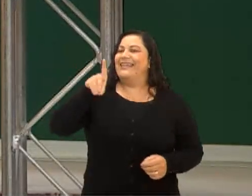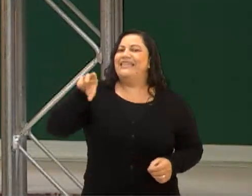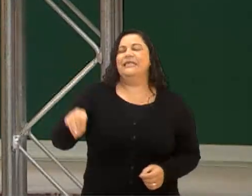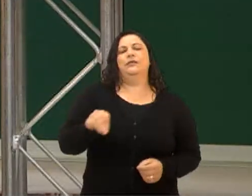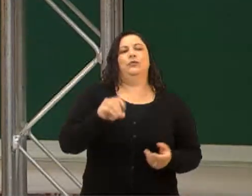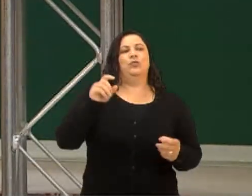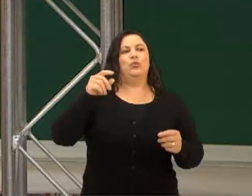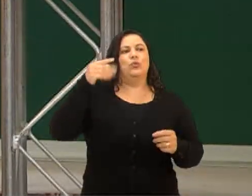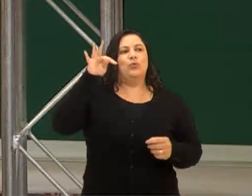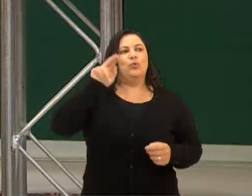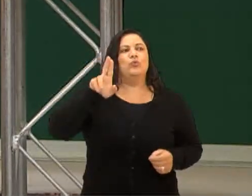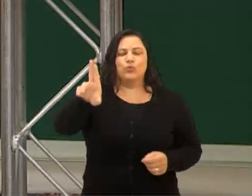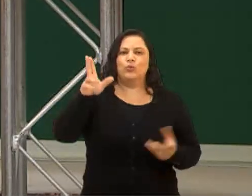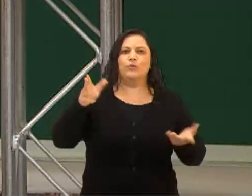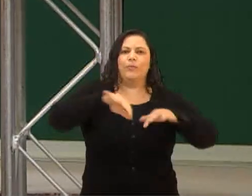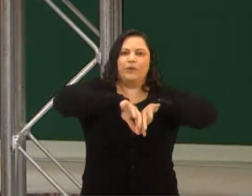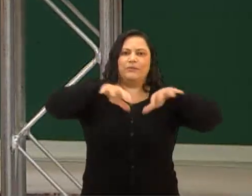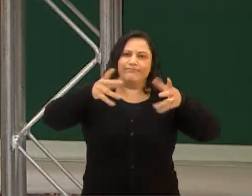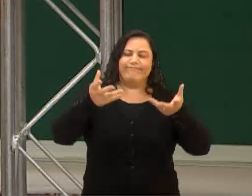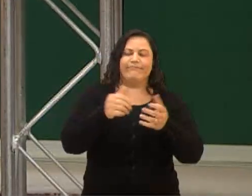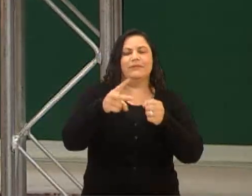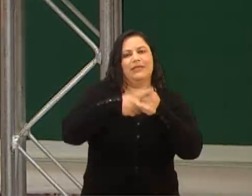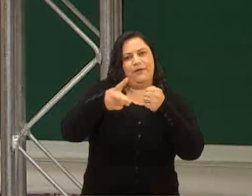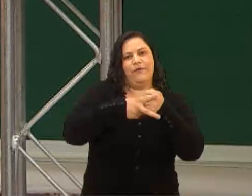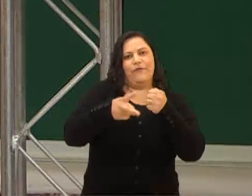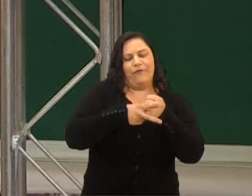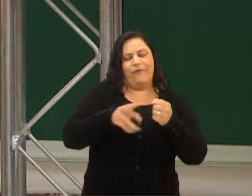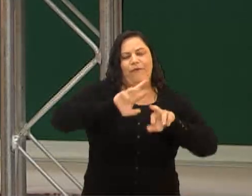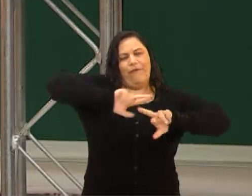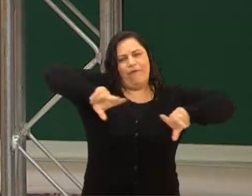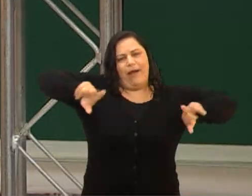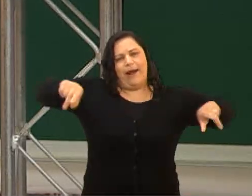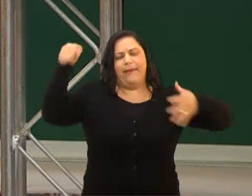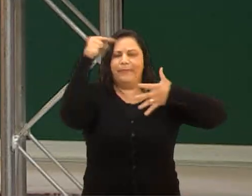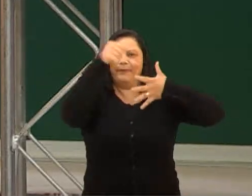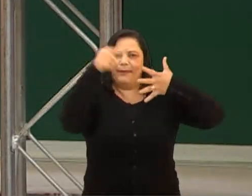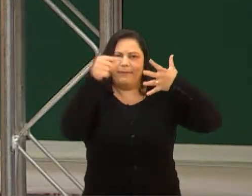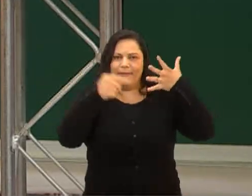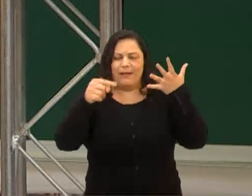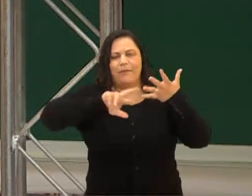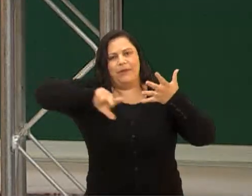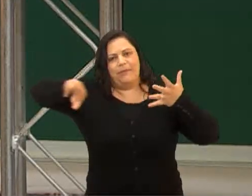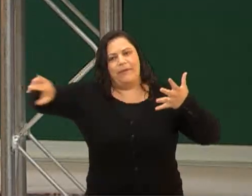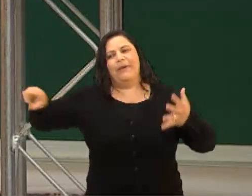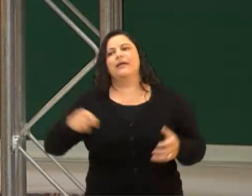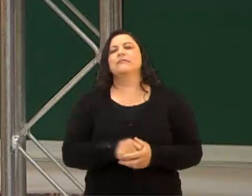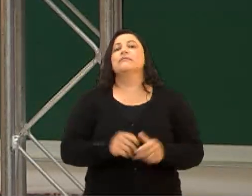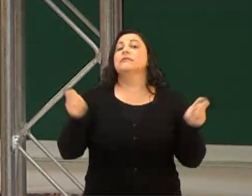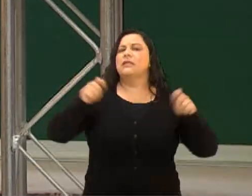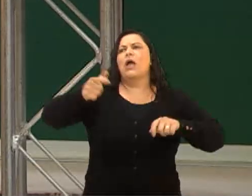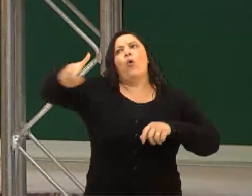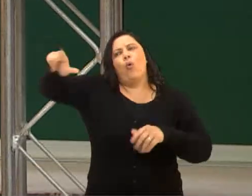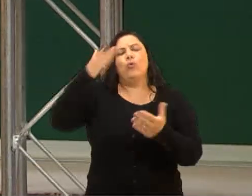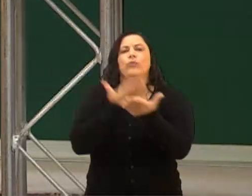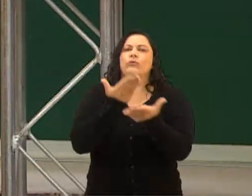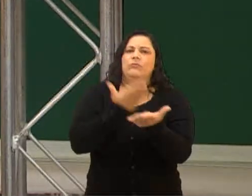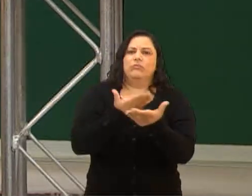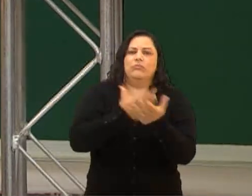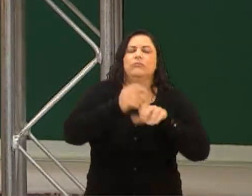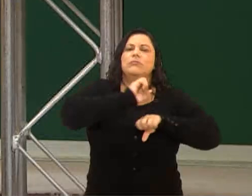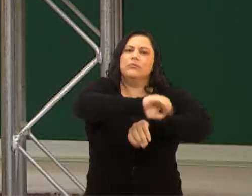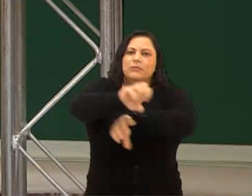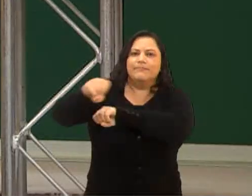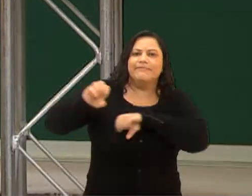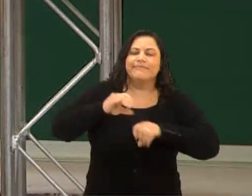Então, ele pode se desmembrar no verbo ter mais o particípio do verbo principal. Né? Requer aí uma outra aula para a gente poder trabalhar com